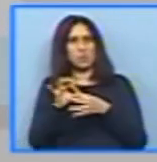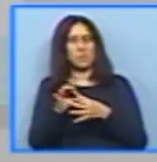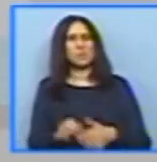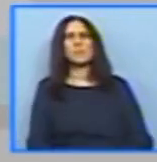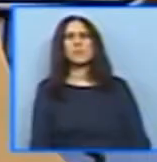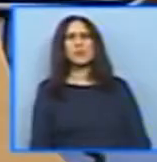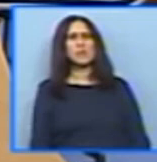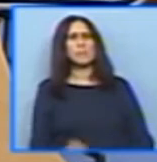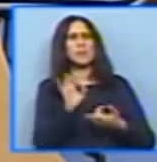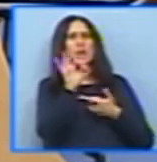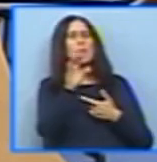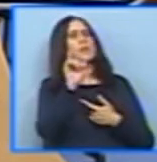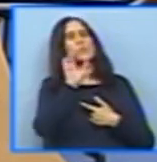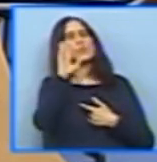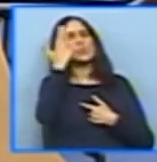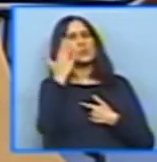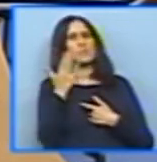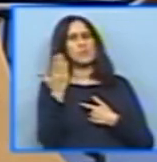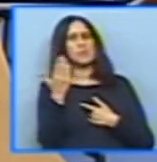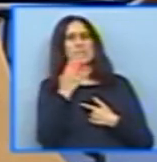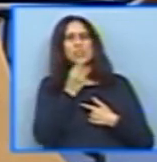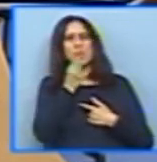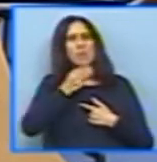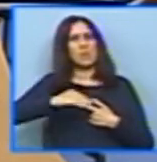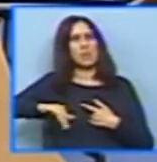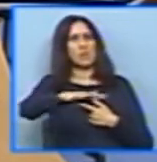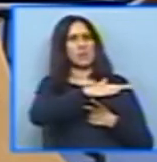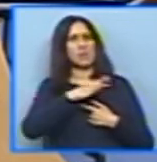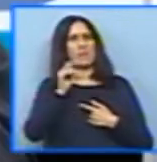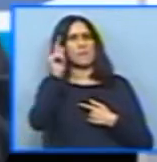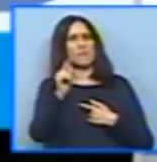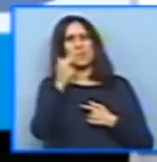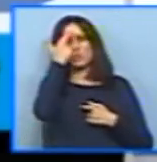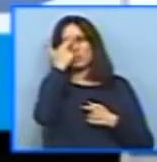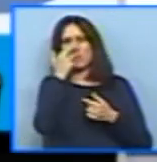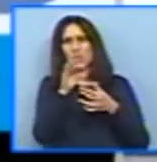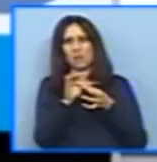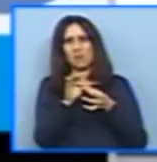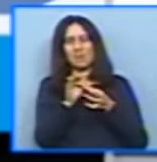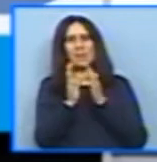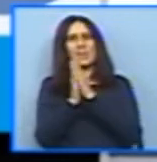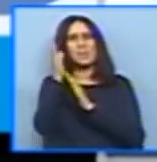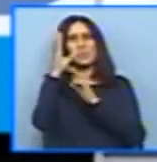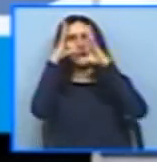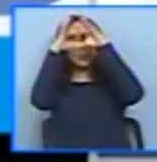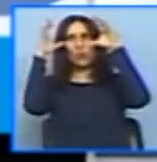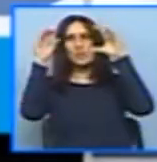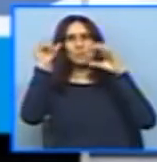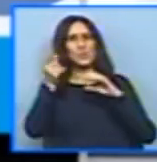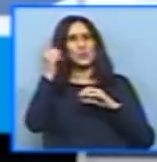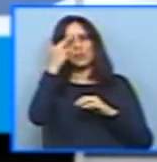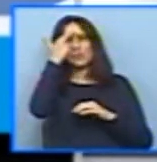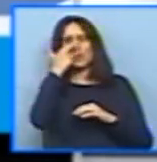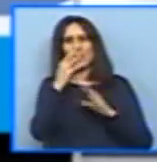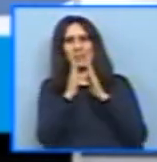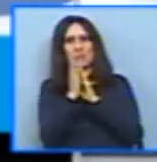muito importante, identificativa do que é a fé de Israel, que é a dimensão histórica. Ou seja, não é um Deus nas nuvens, é um Deus na história.